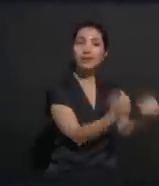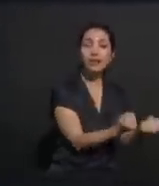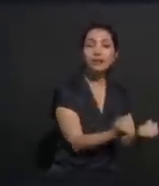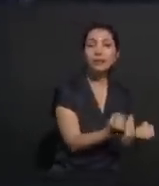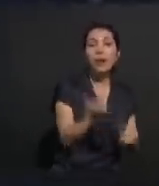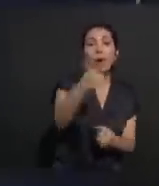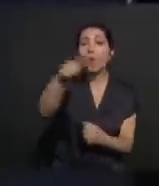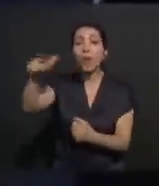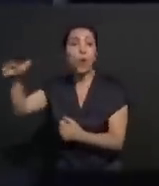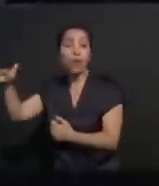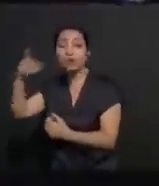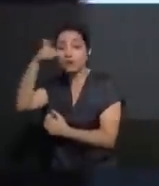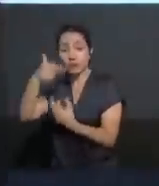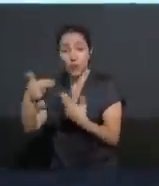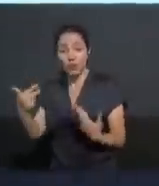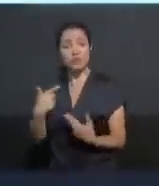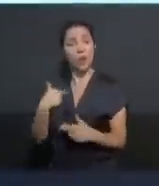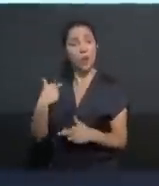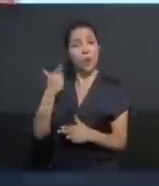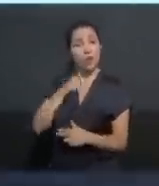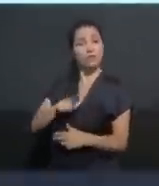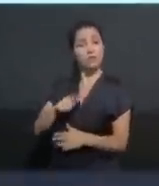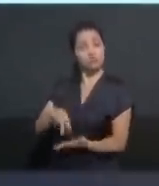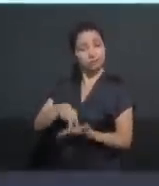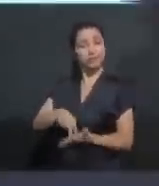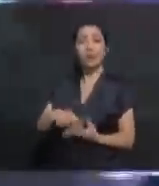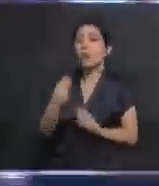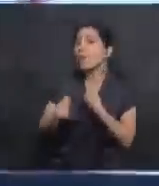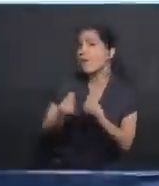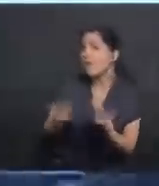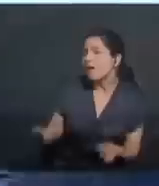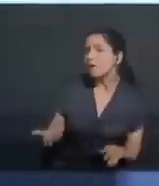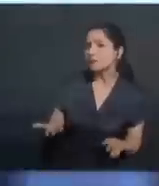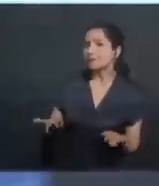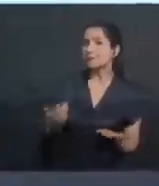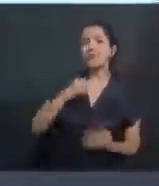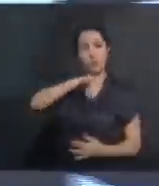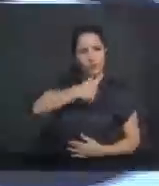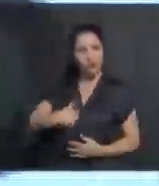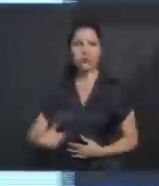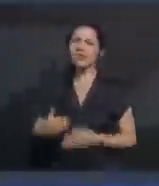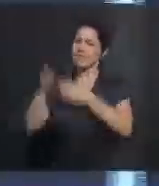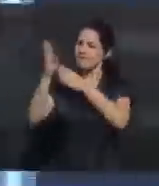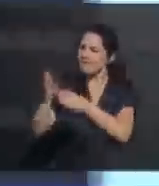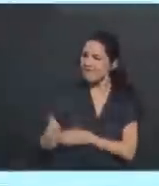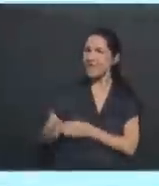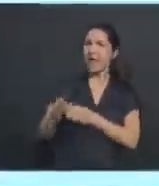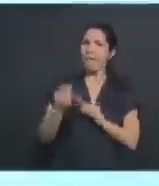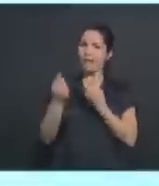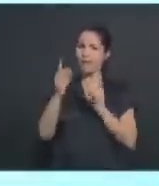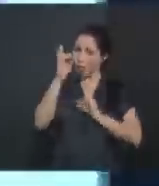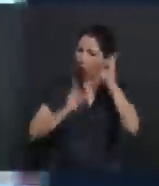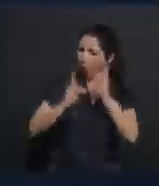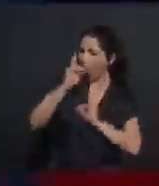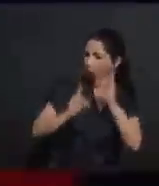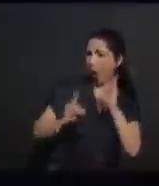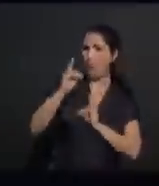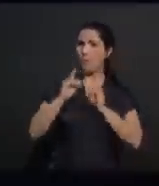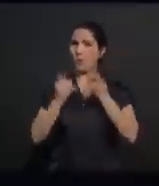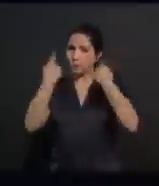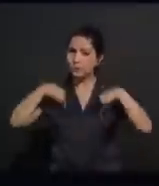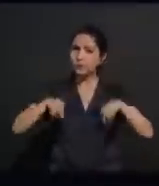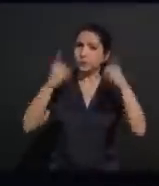José foi fiel. Era um menino dos 18 anos de idade, cheio de testosterona. E a mulher devia ser